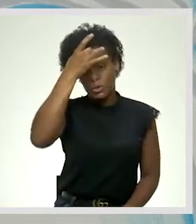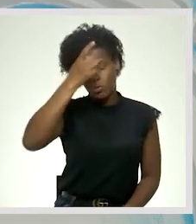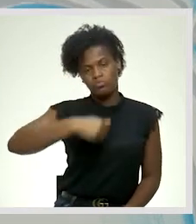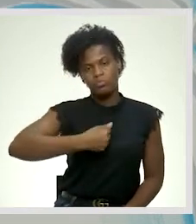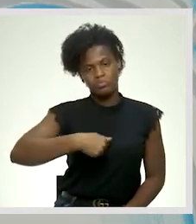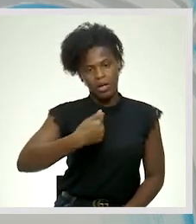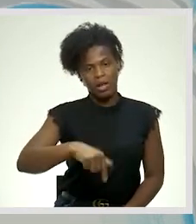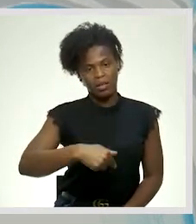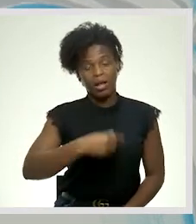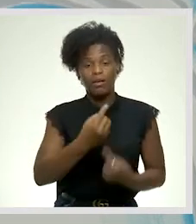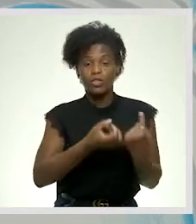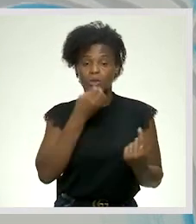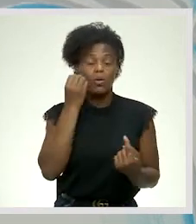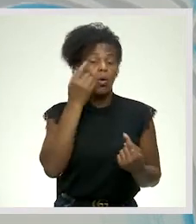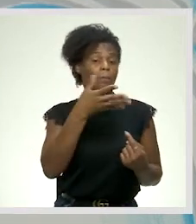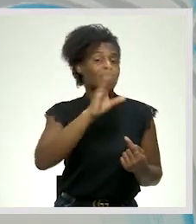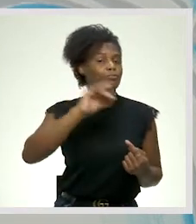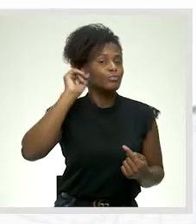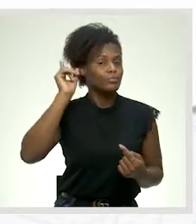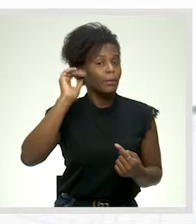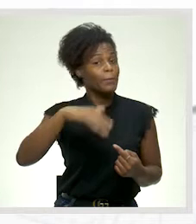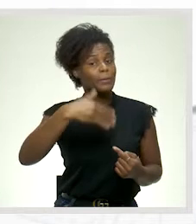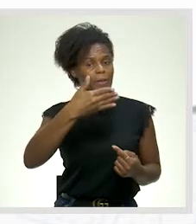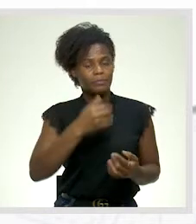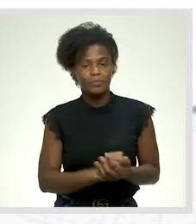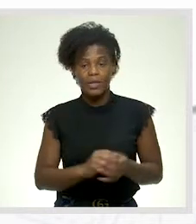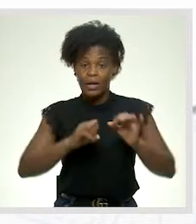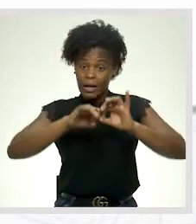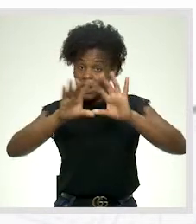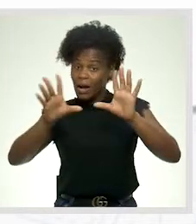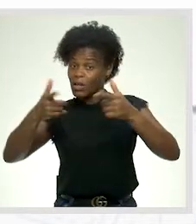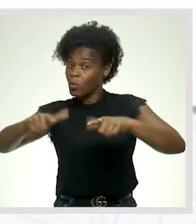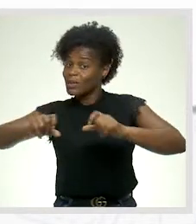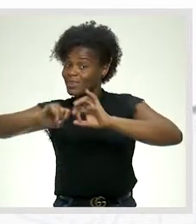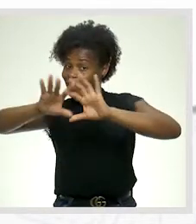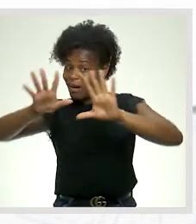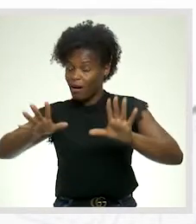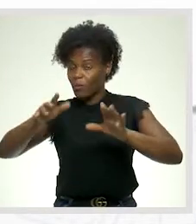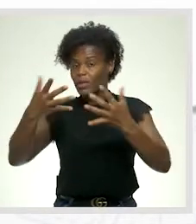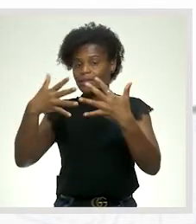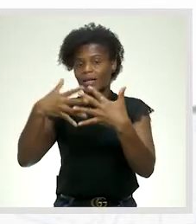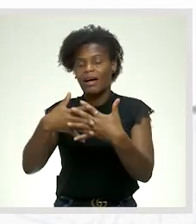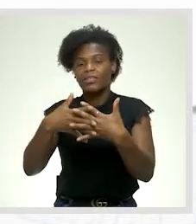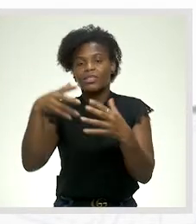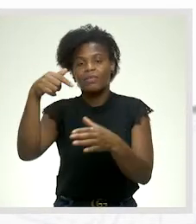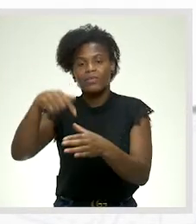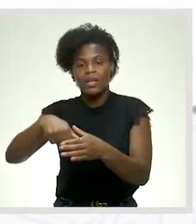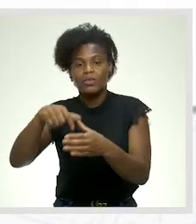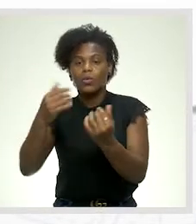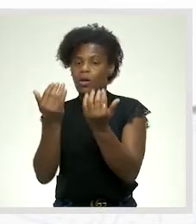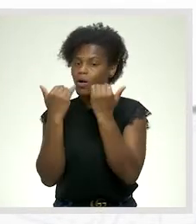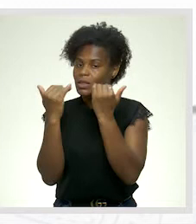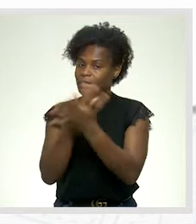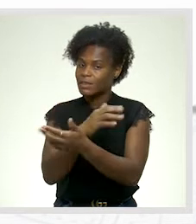subjetividade é uma característica essencial. Clareza de linguagem, encaixa-se dentro da